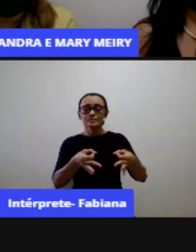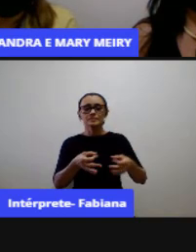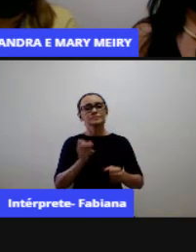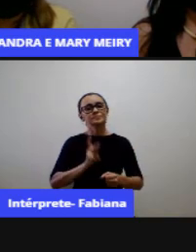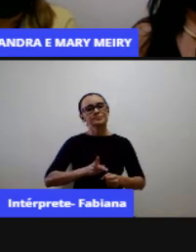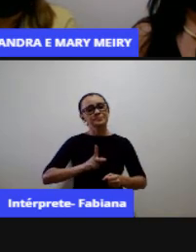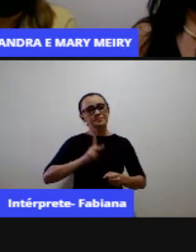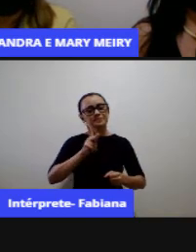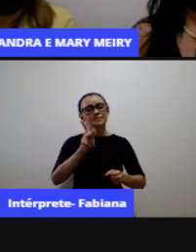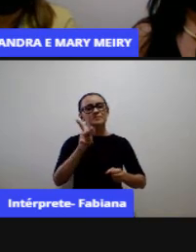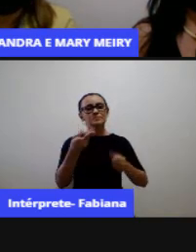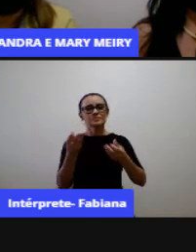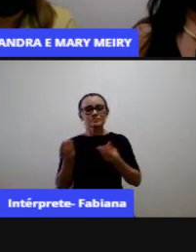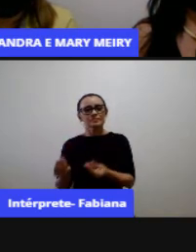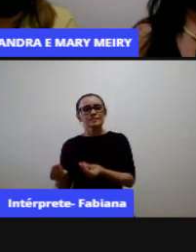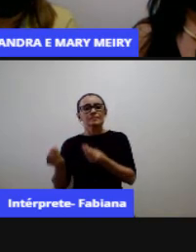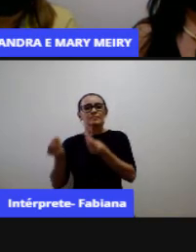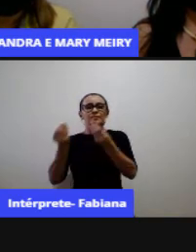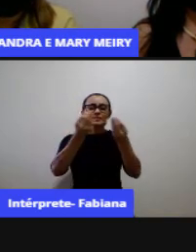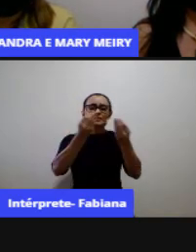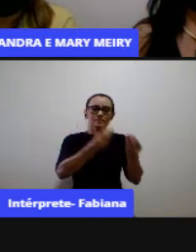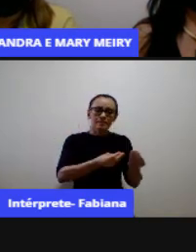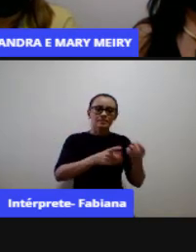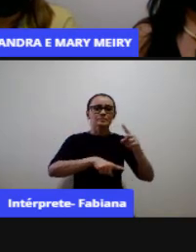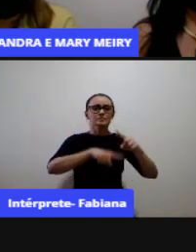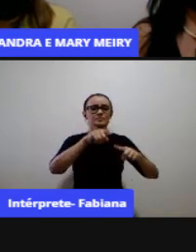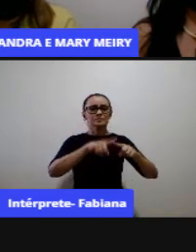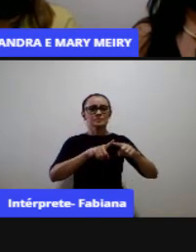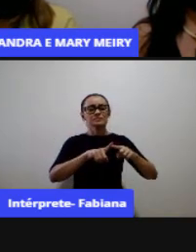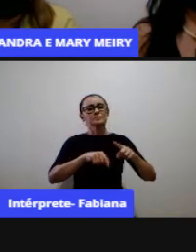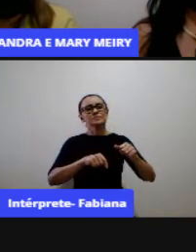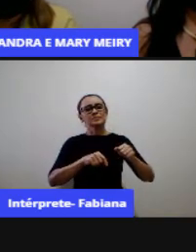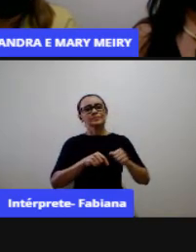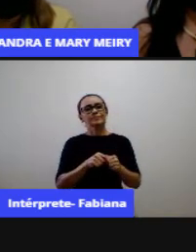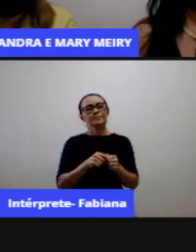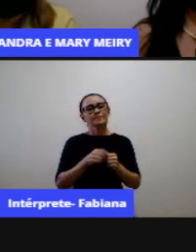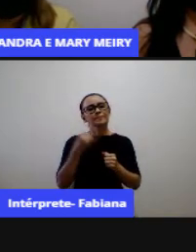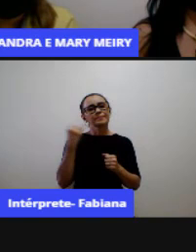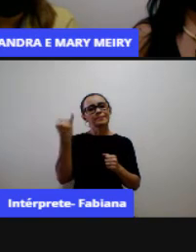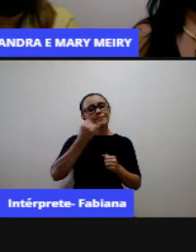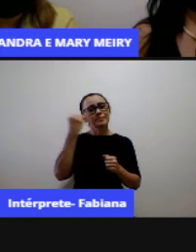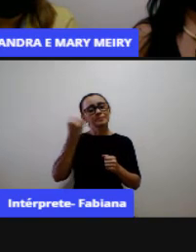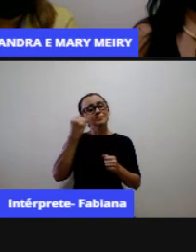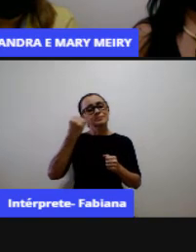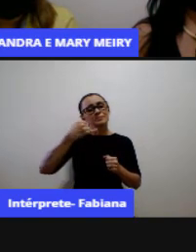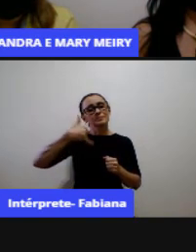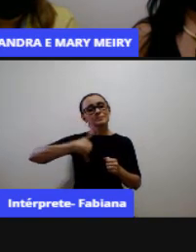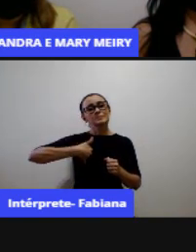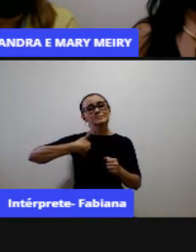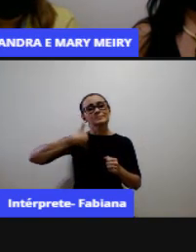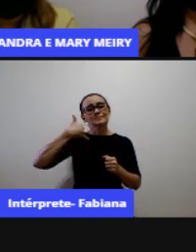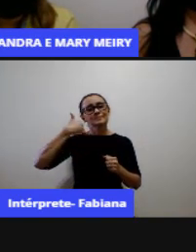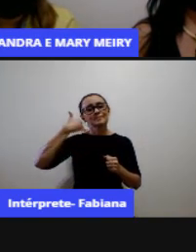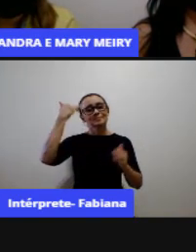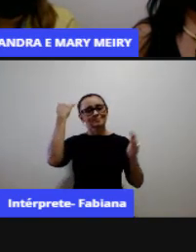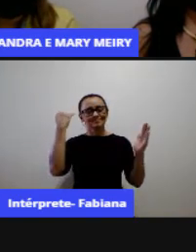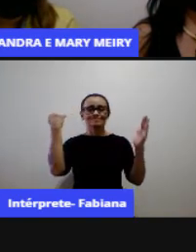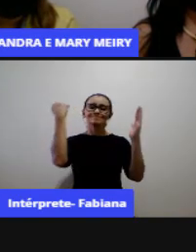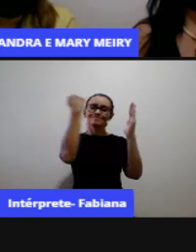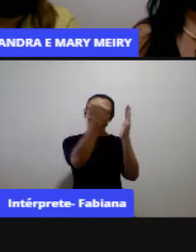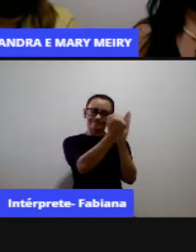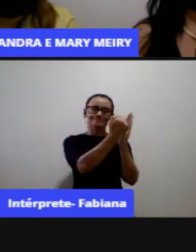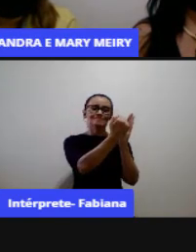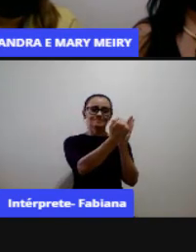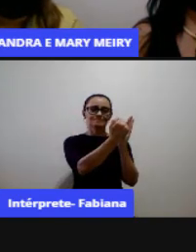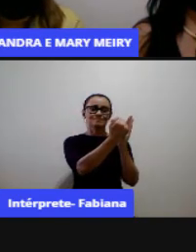coisa para que seja aplicada nessa questão da sondagem, né, levar em conta sempre a faixa etária, conforme os marcos,